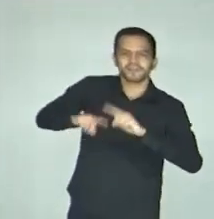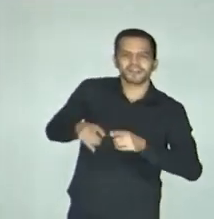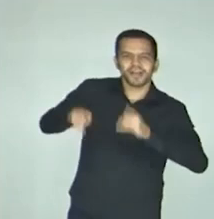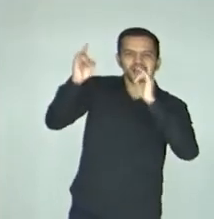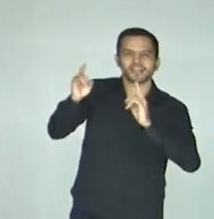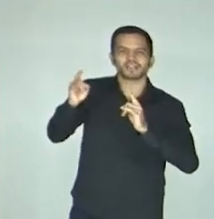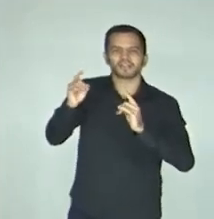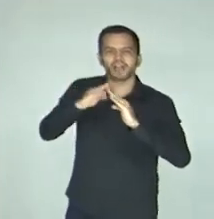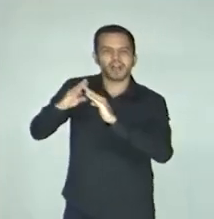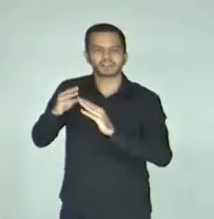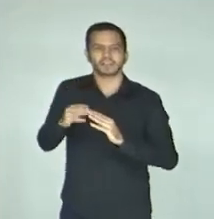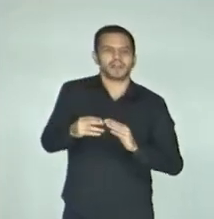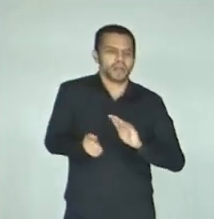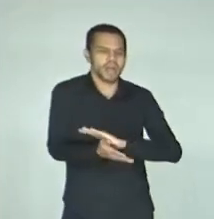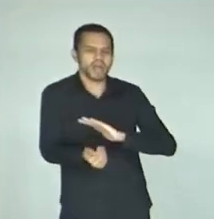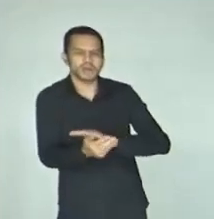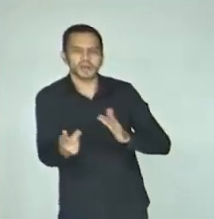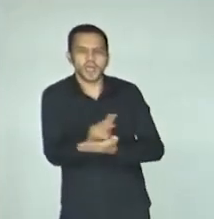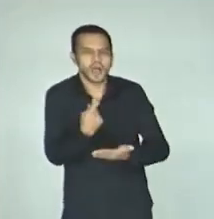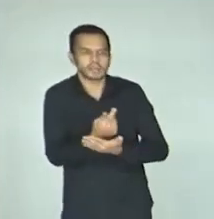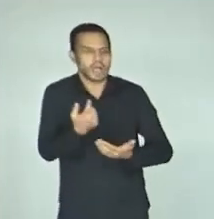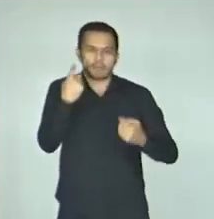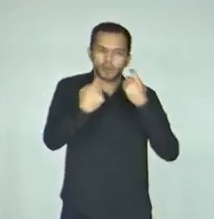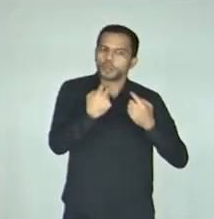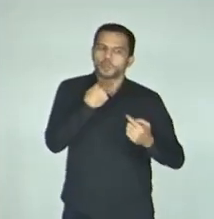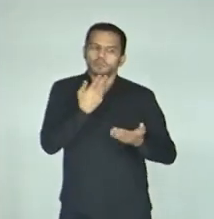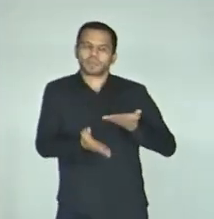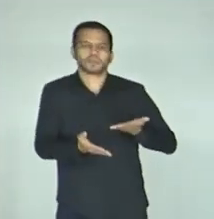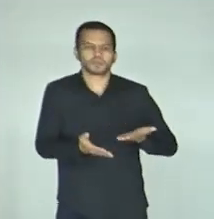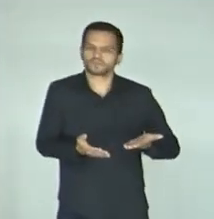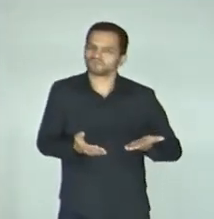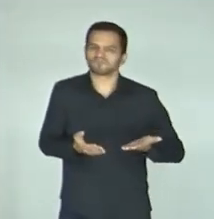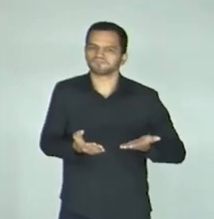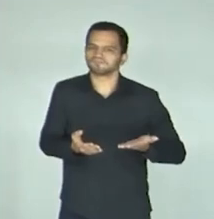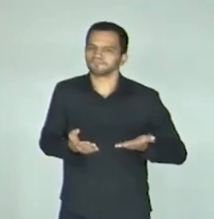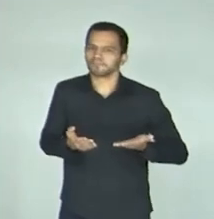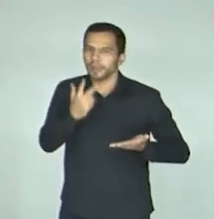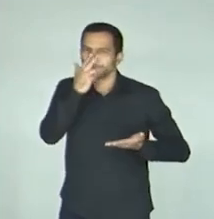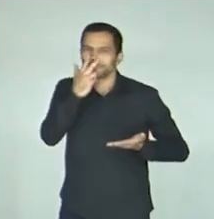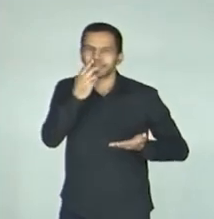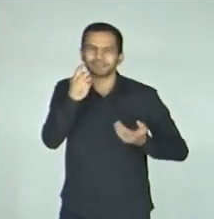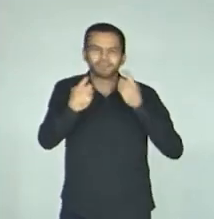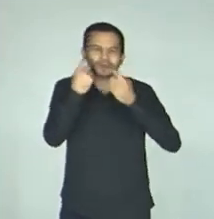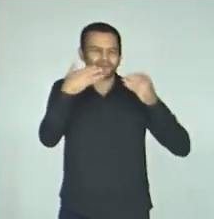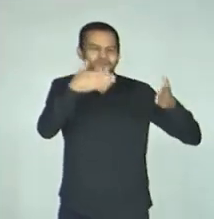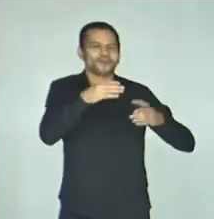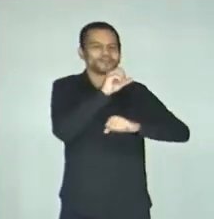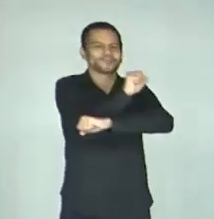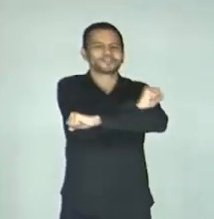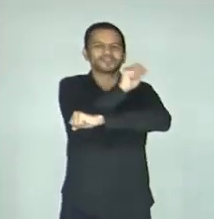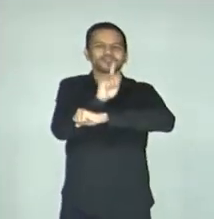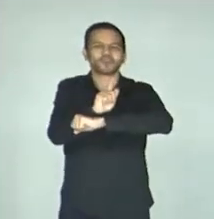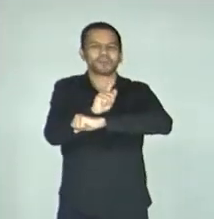vendo aqui pô como é que eu vou fazer agora estou mais preocupado com o que sobrou oferece do que com aquilo que